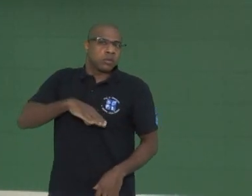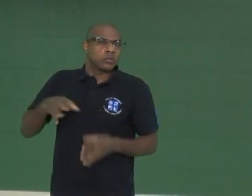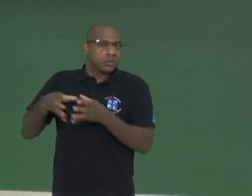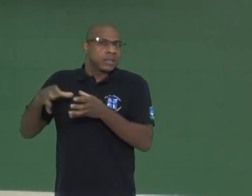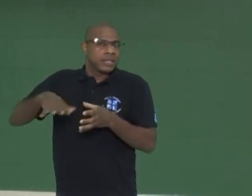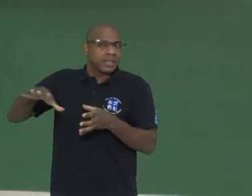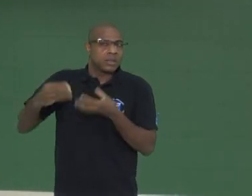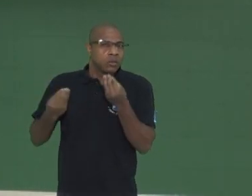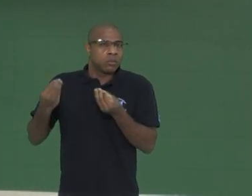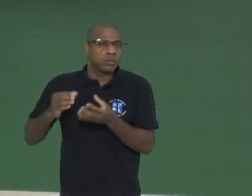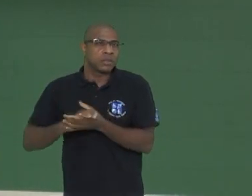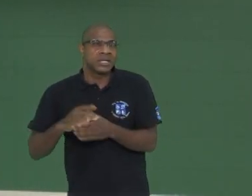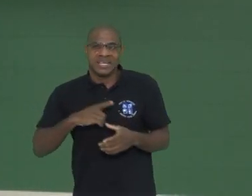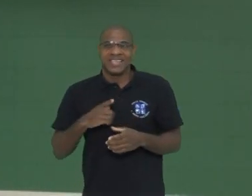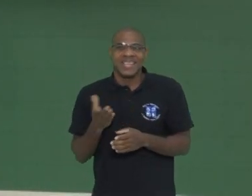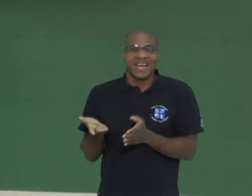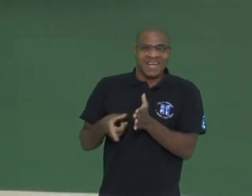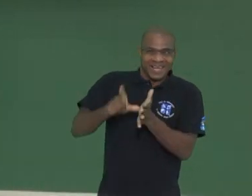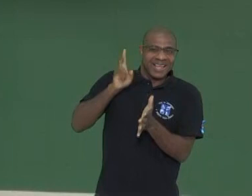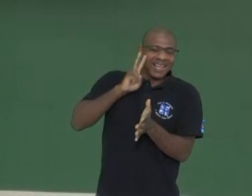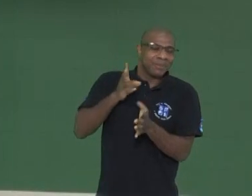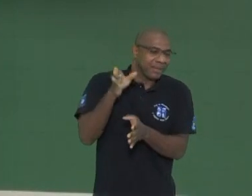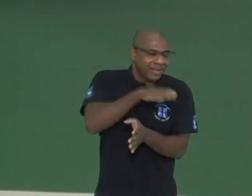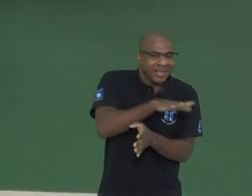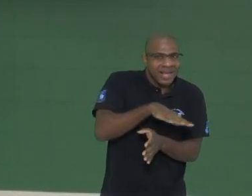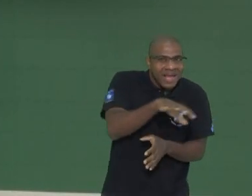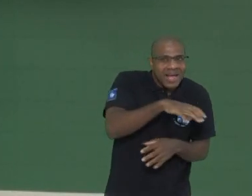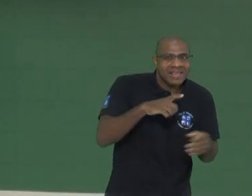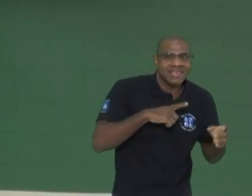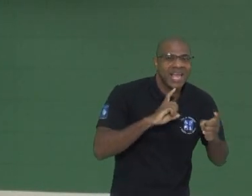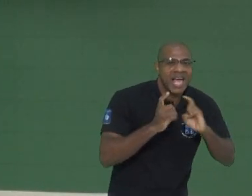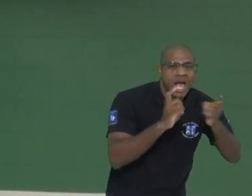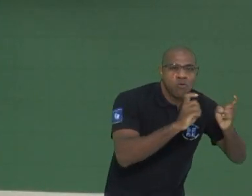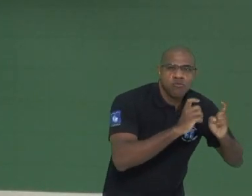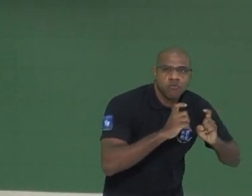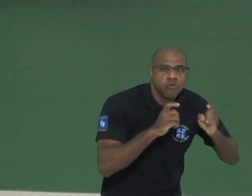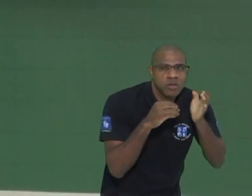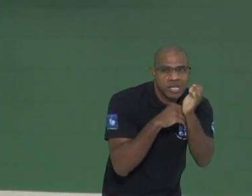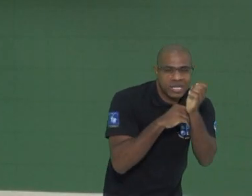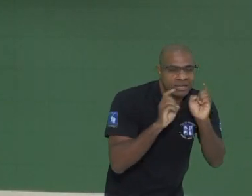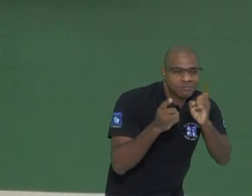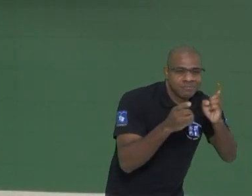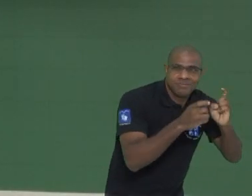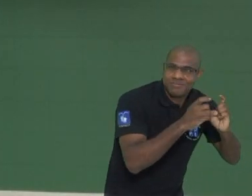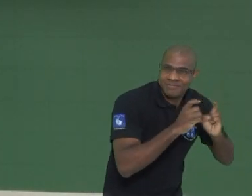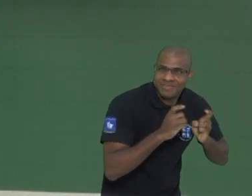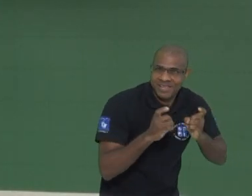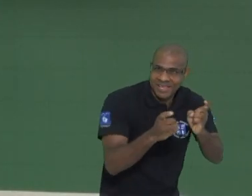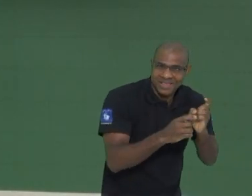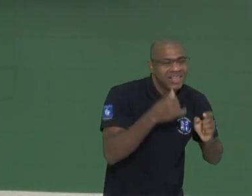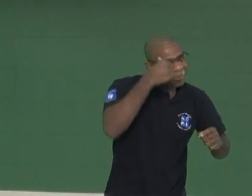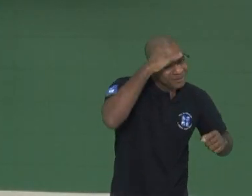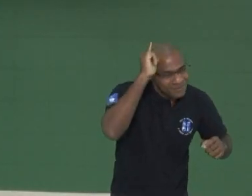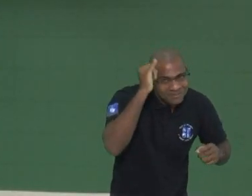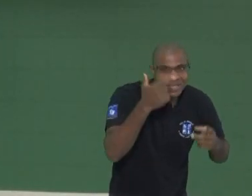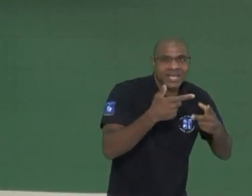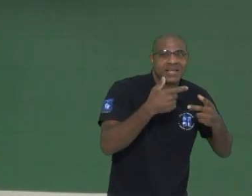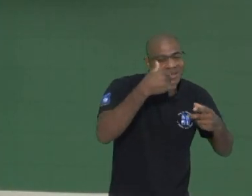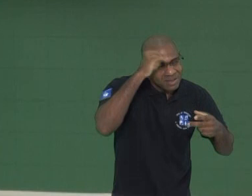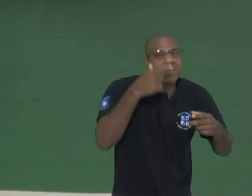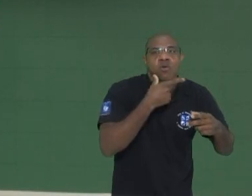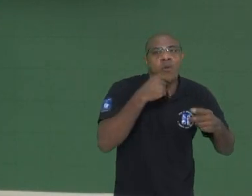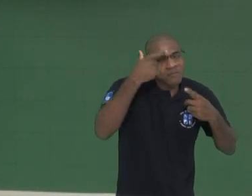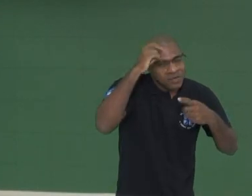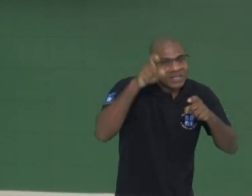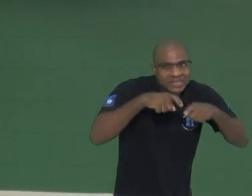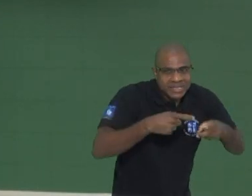secretas, vamos lembrar da bandeira das Minas Gerais, libertas quais será também, ou liberdade ainda